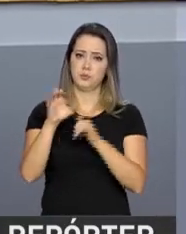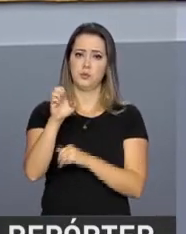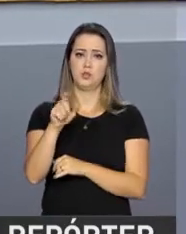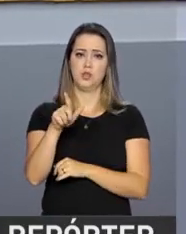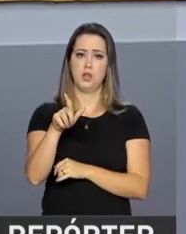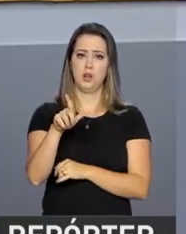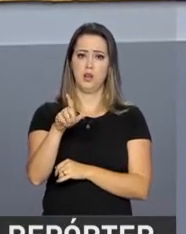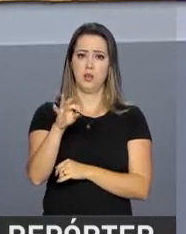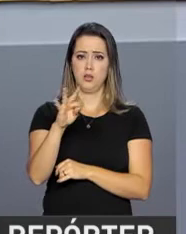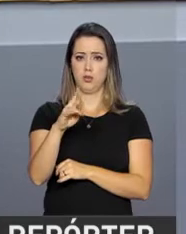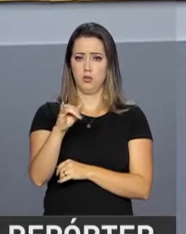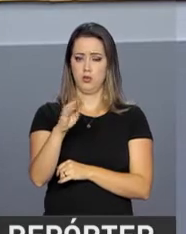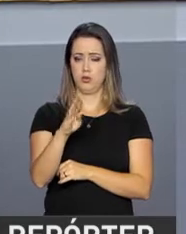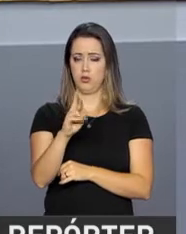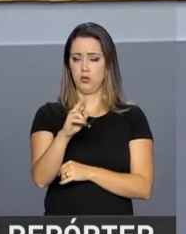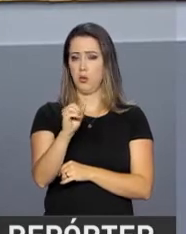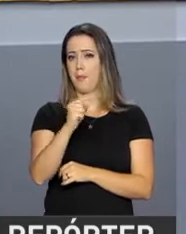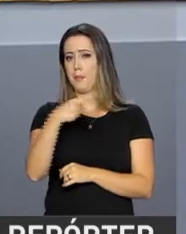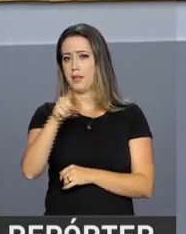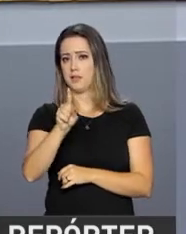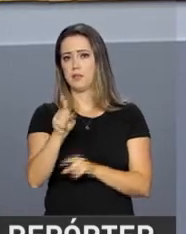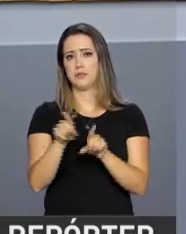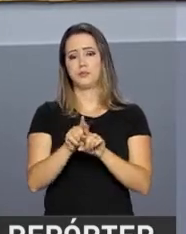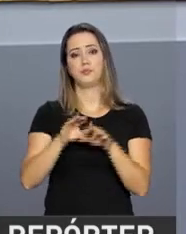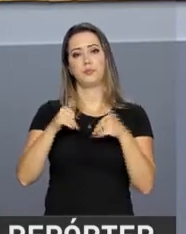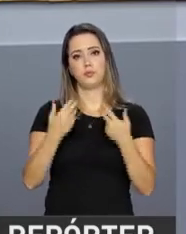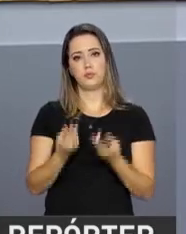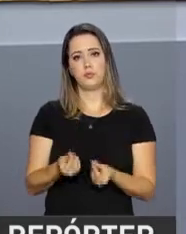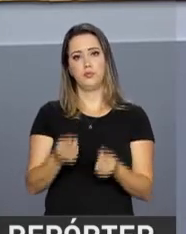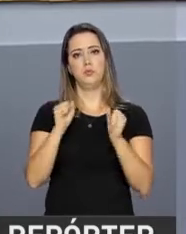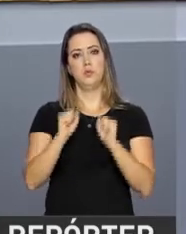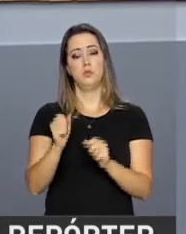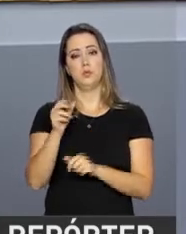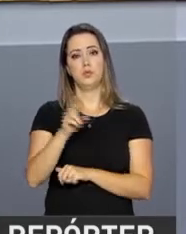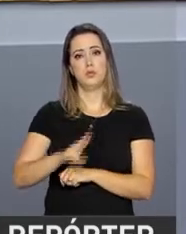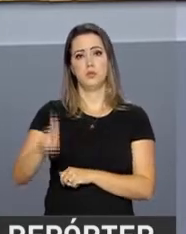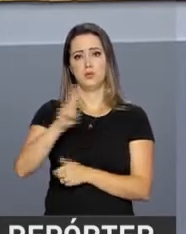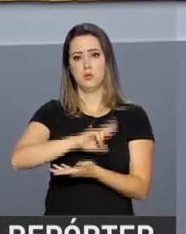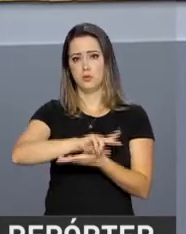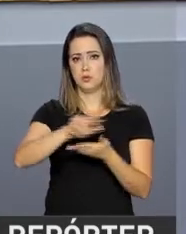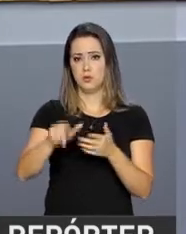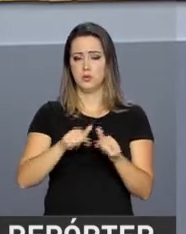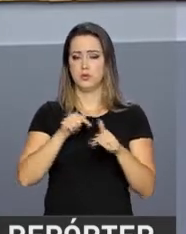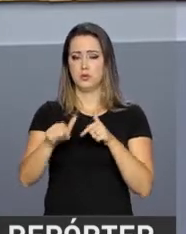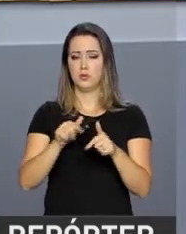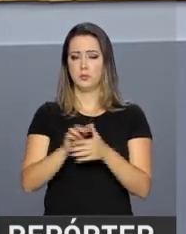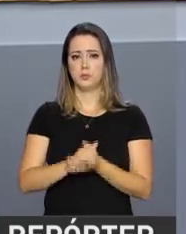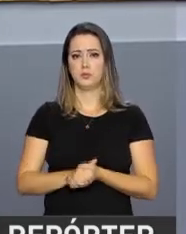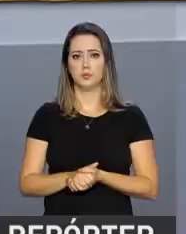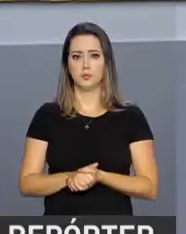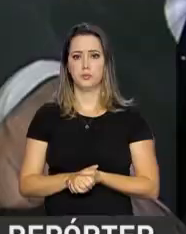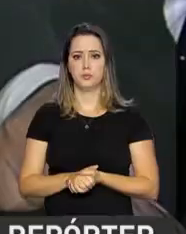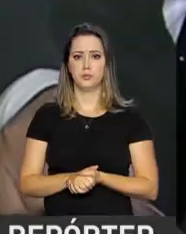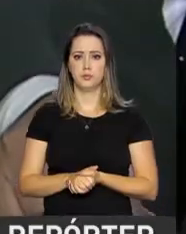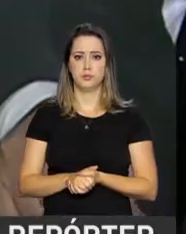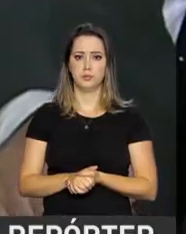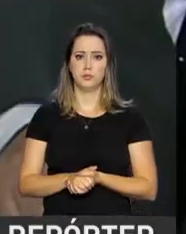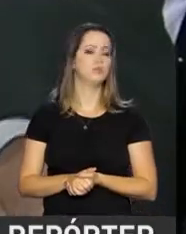isso, os valores vão poder ser realocados na operação Carro-Pipa e também em ações de saúde.